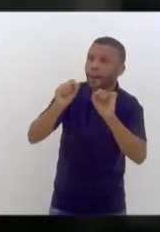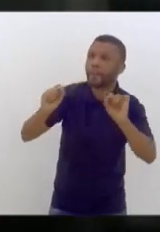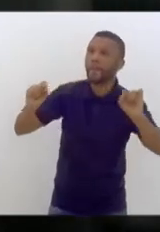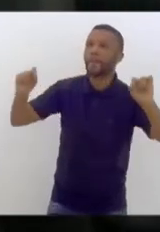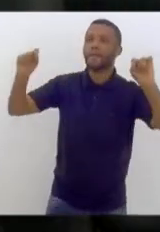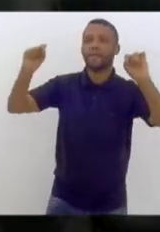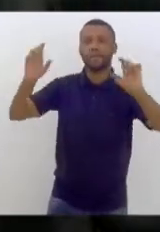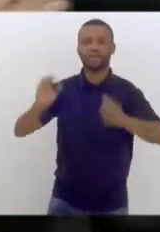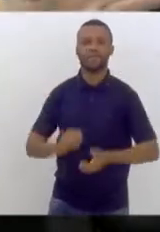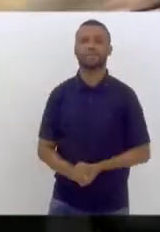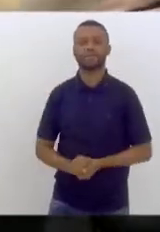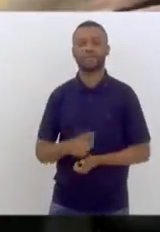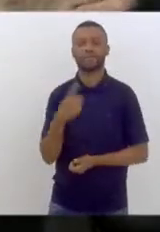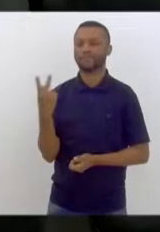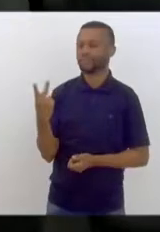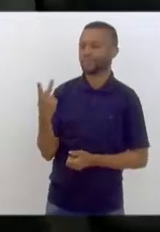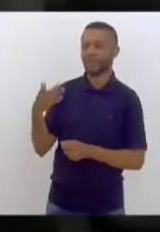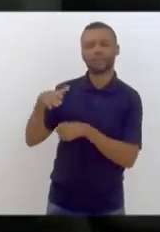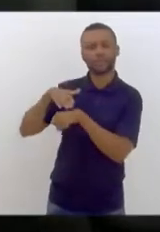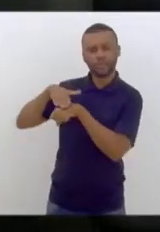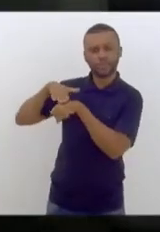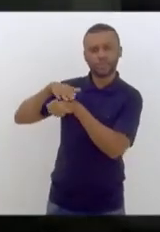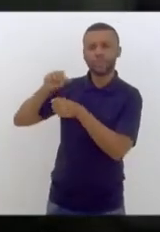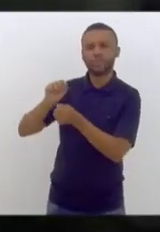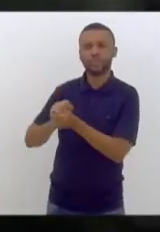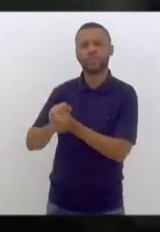víamos conversando, né, eu e Malvina,